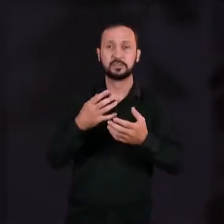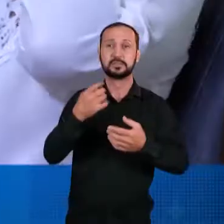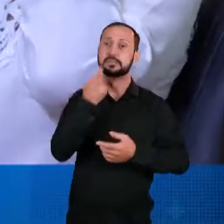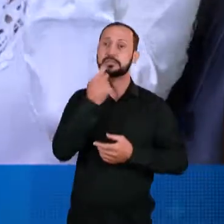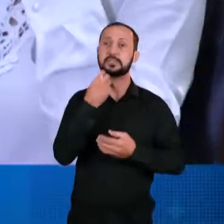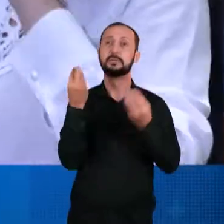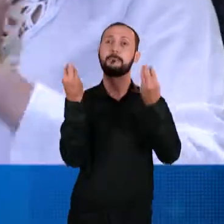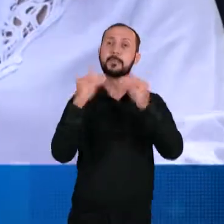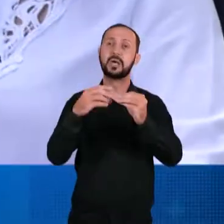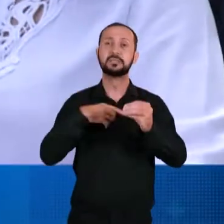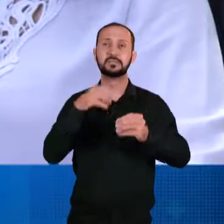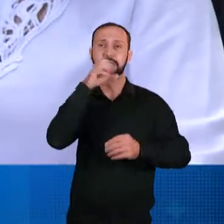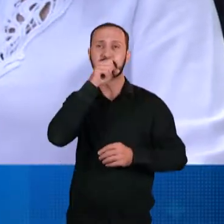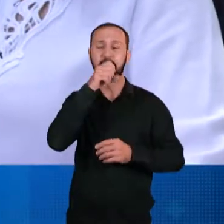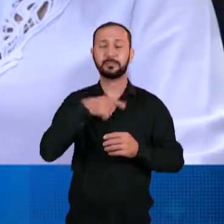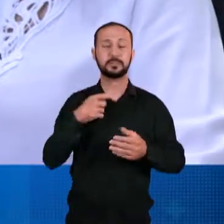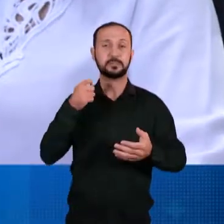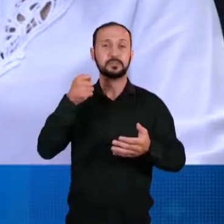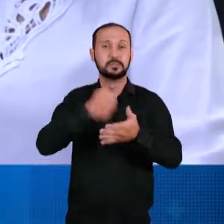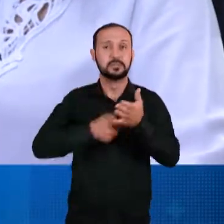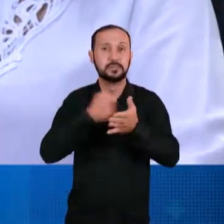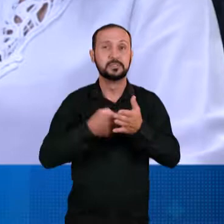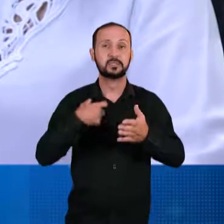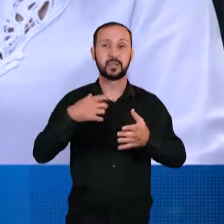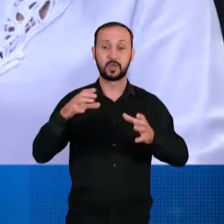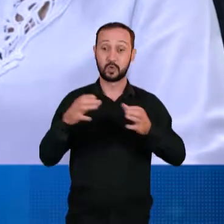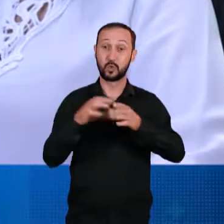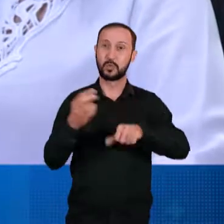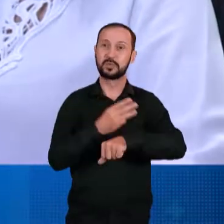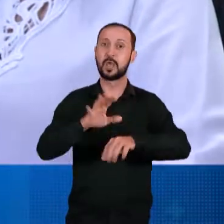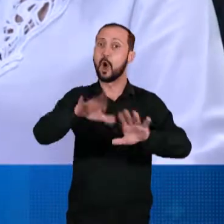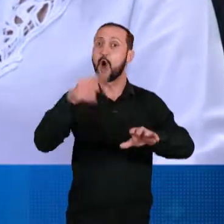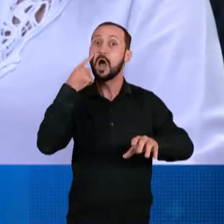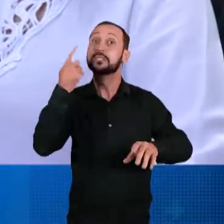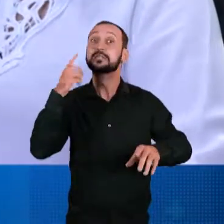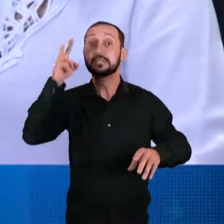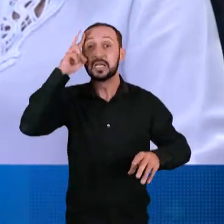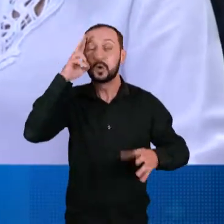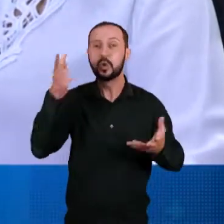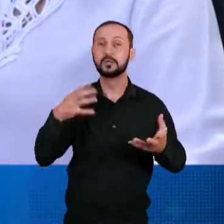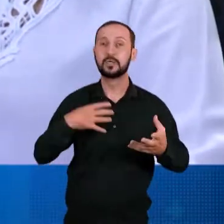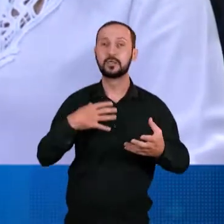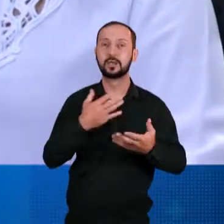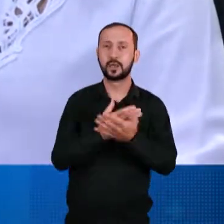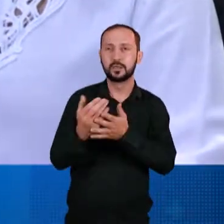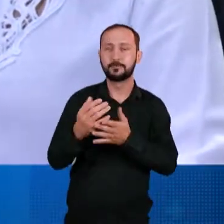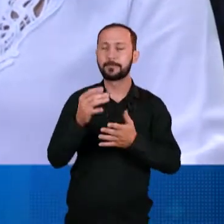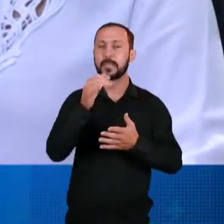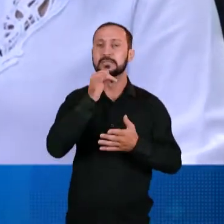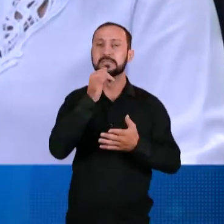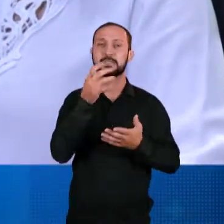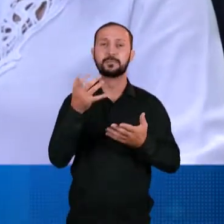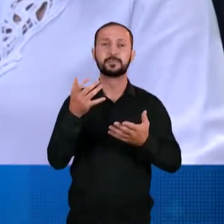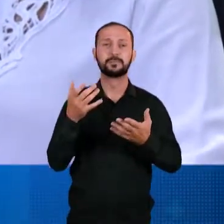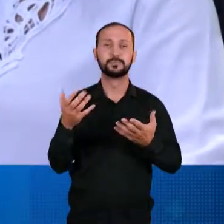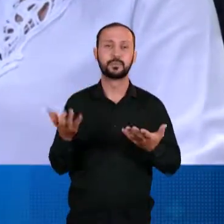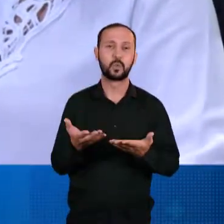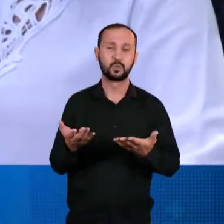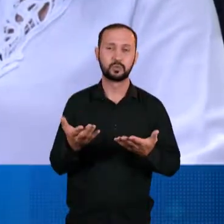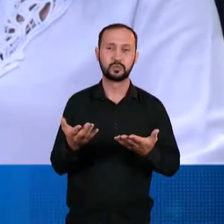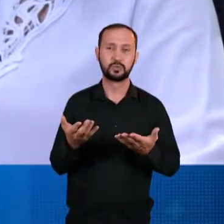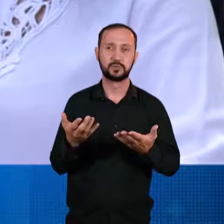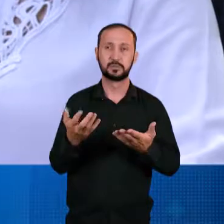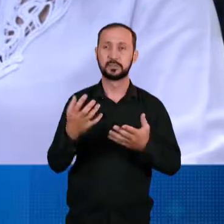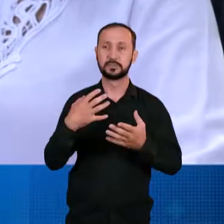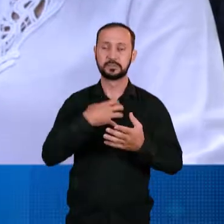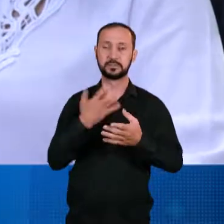no sábado, insiste de novo, no domingo, olha, segunda está chegando. Acontece isso, essa